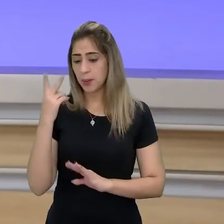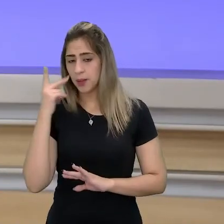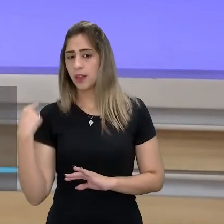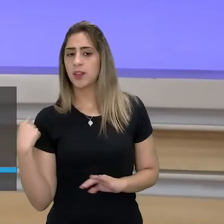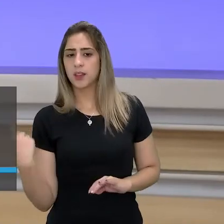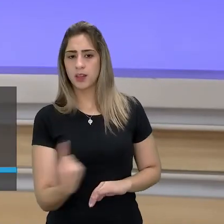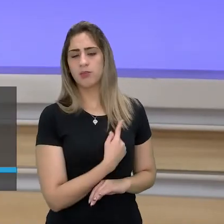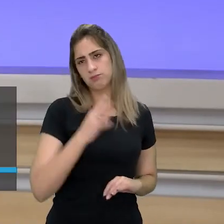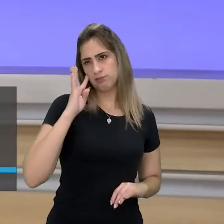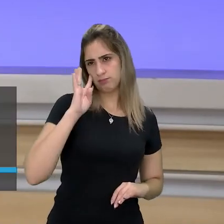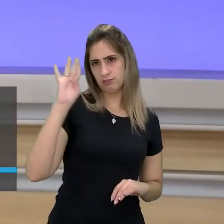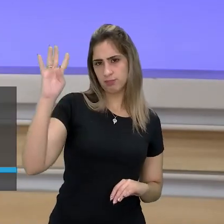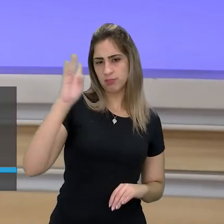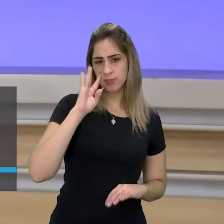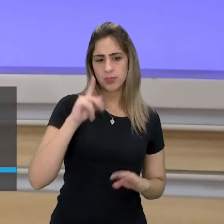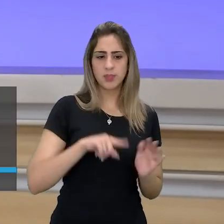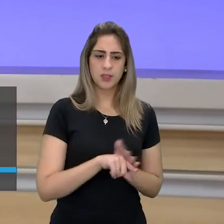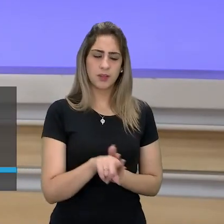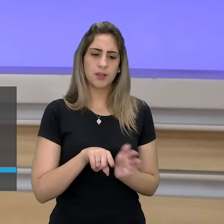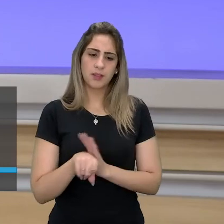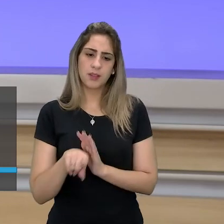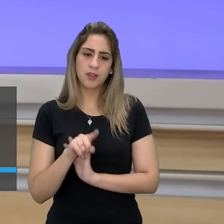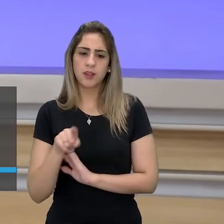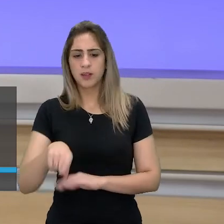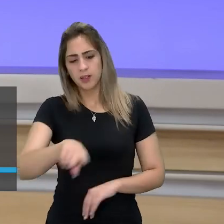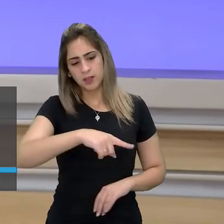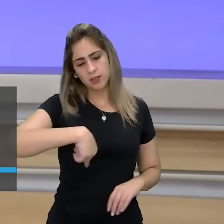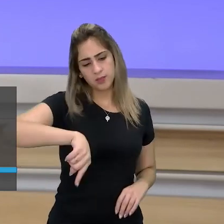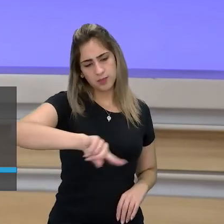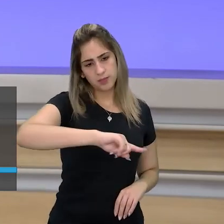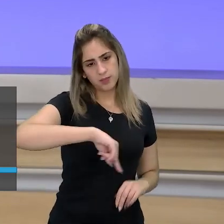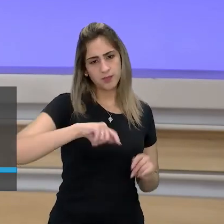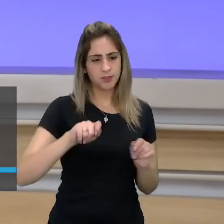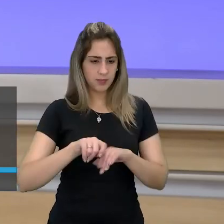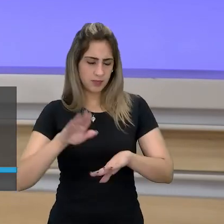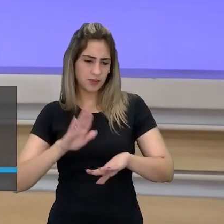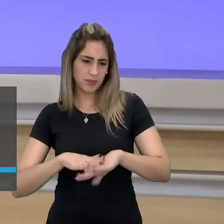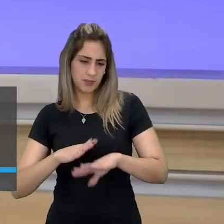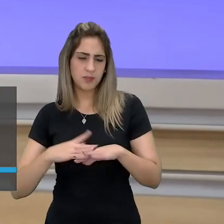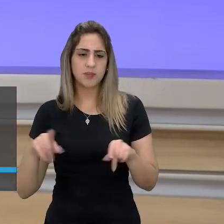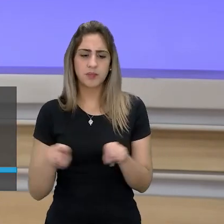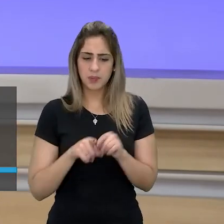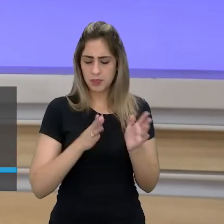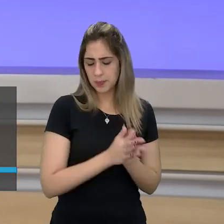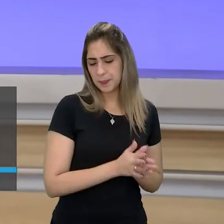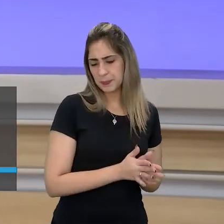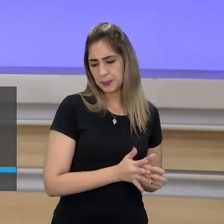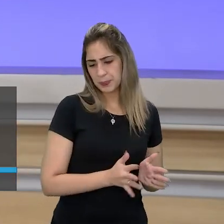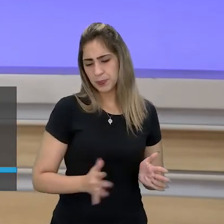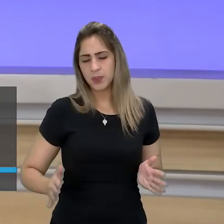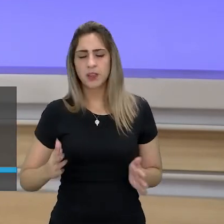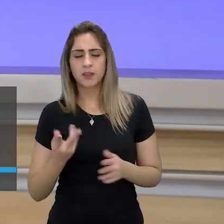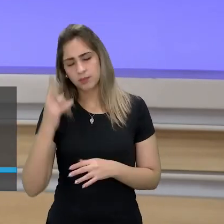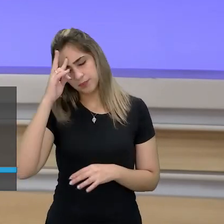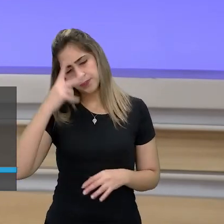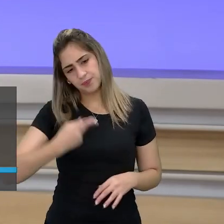gente refletir, perguntas, né, para que vocês aí, olha, façam também esse processo de